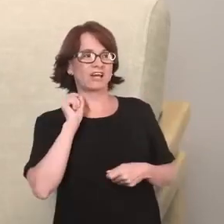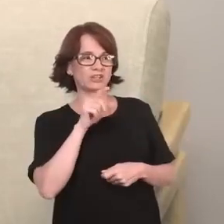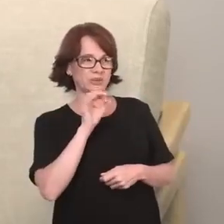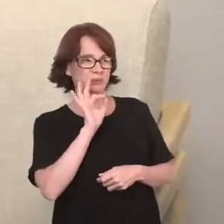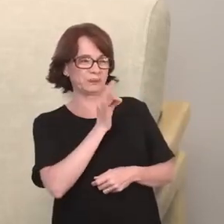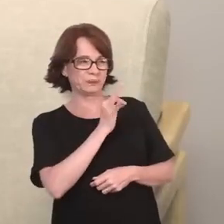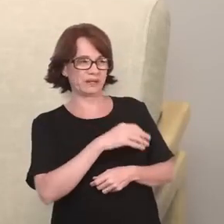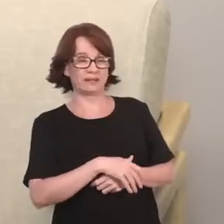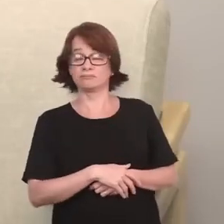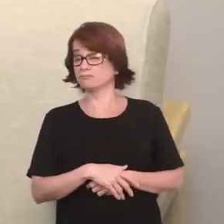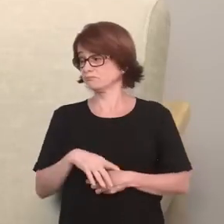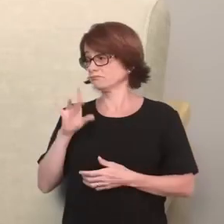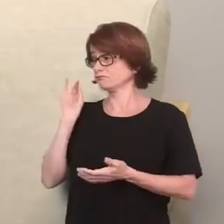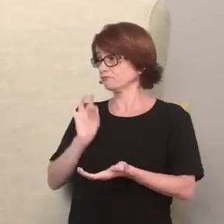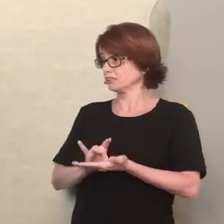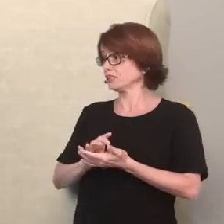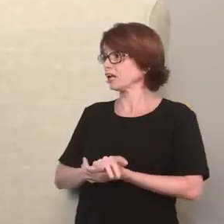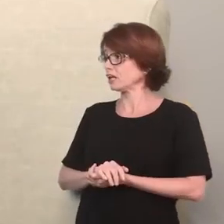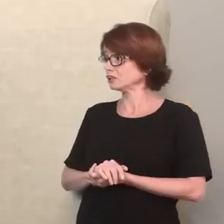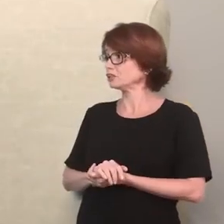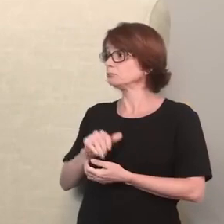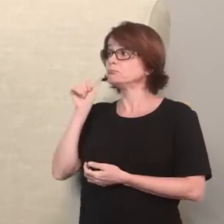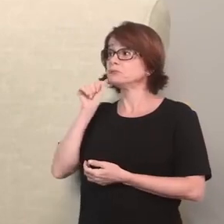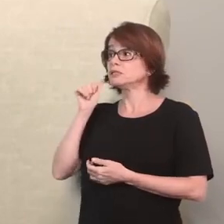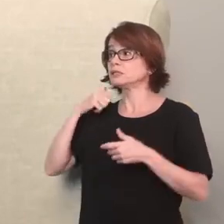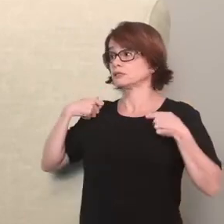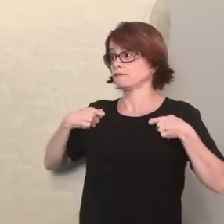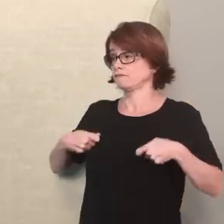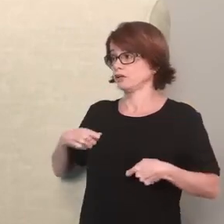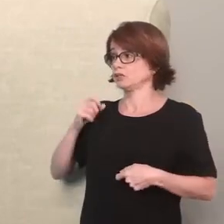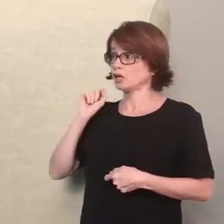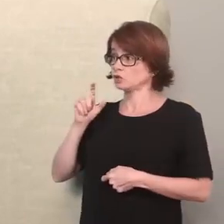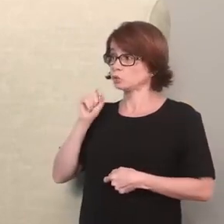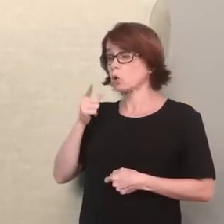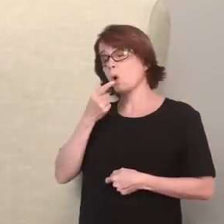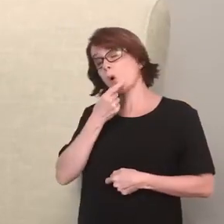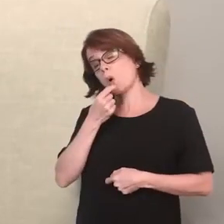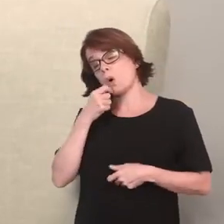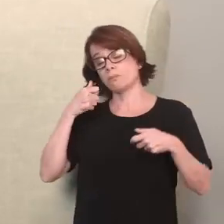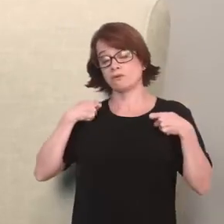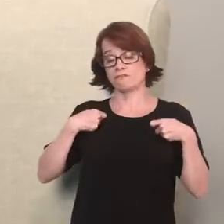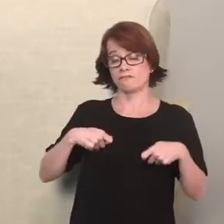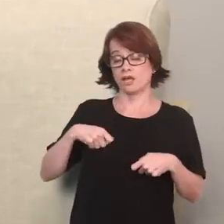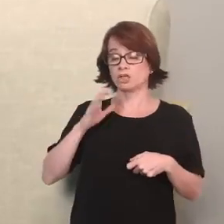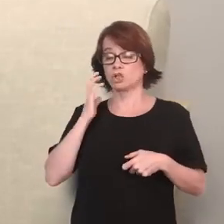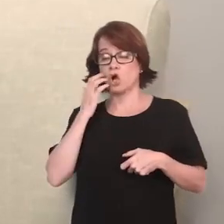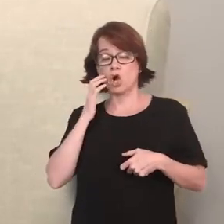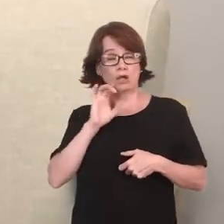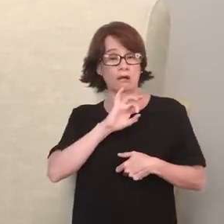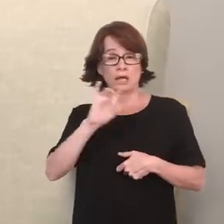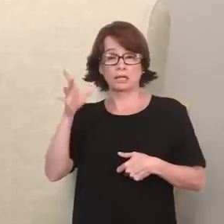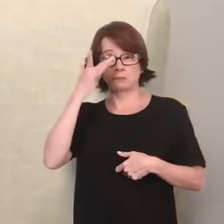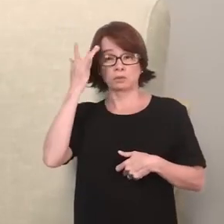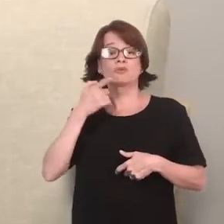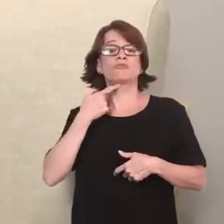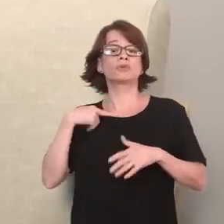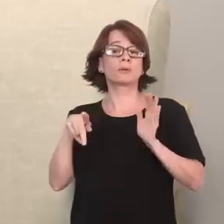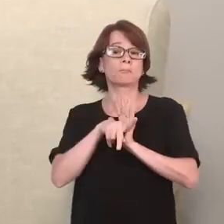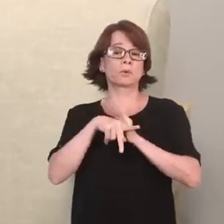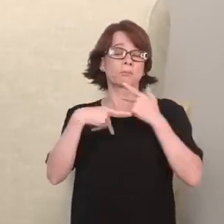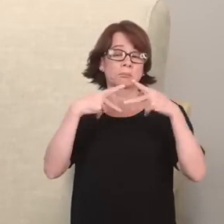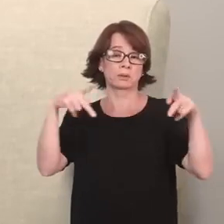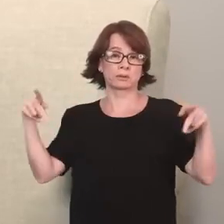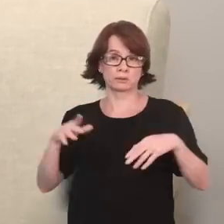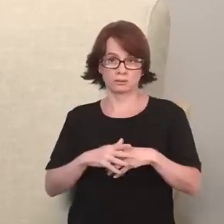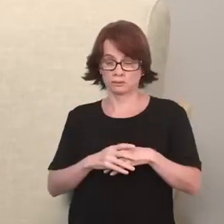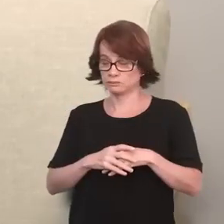tá de rosa, por meninas vestem azul. Eu falei, verdade, deputada, meninas vestem azul, homens vestem rosa. Cada um veste o que